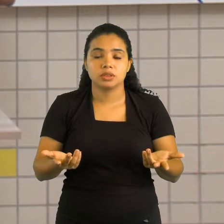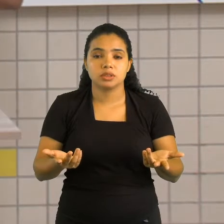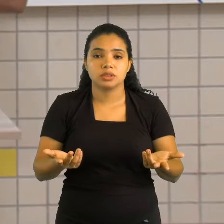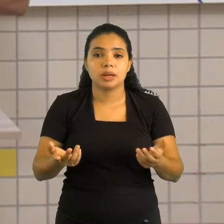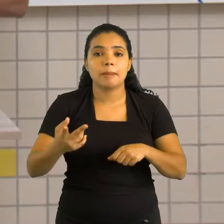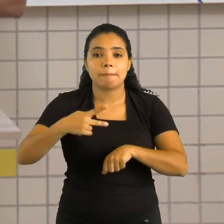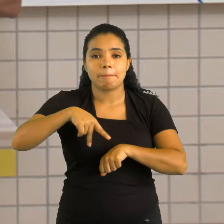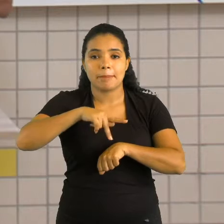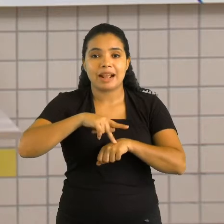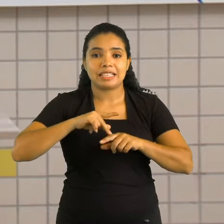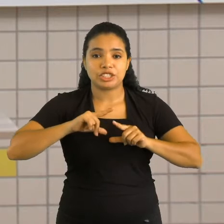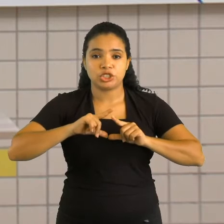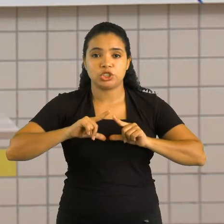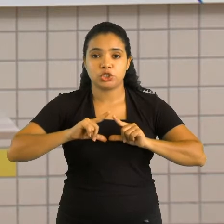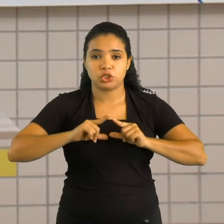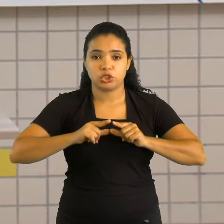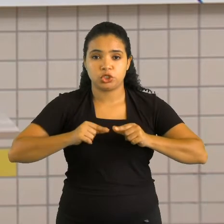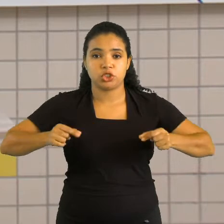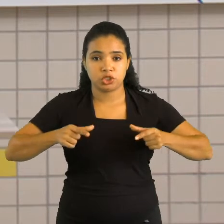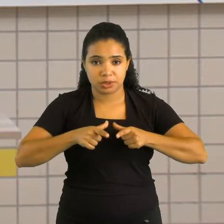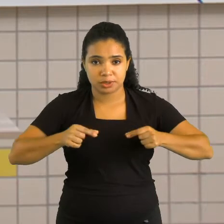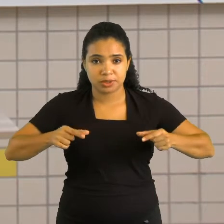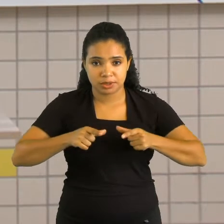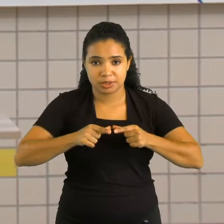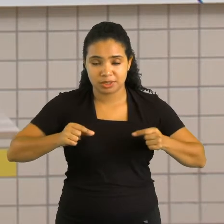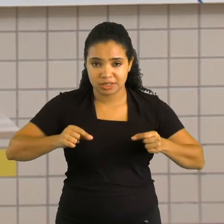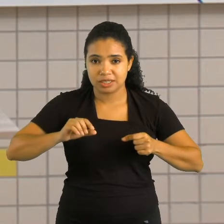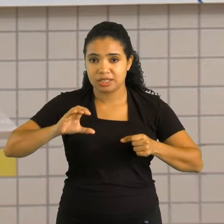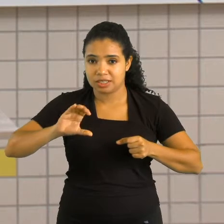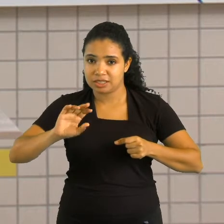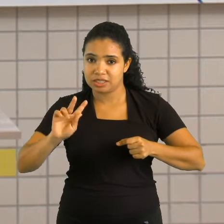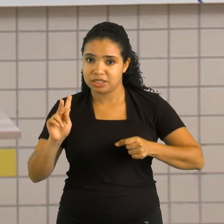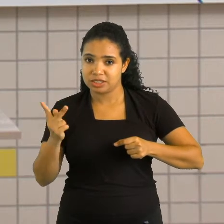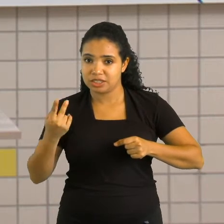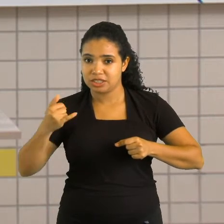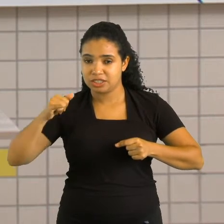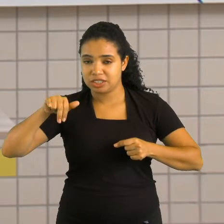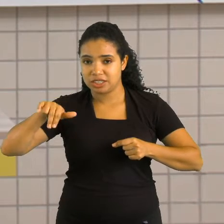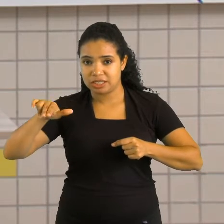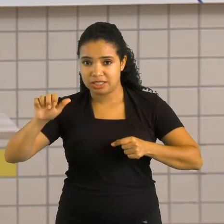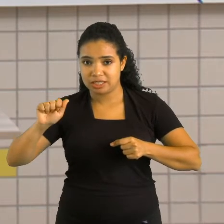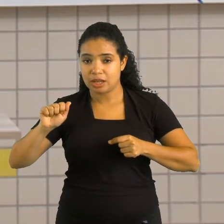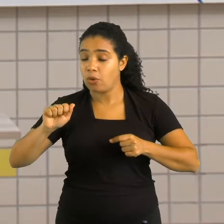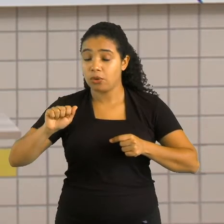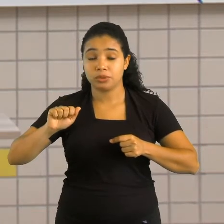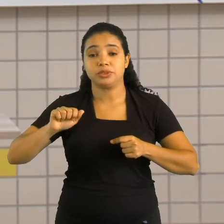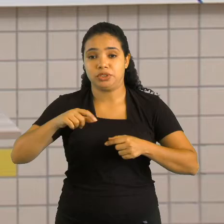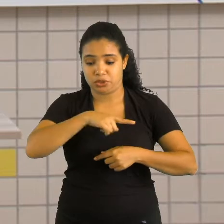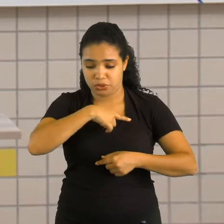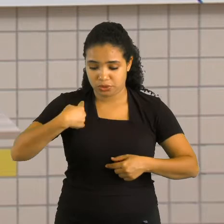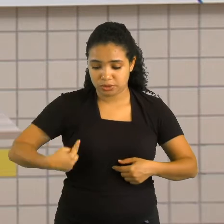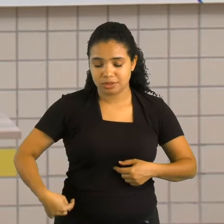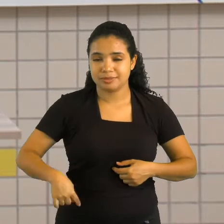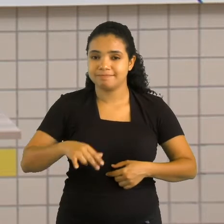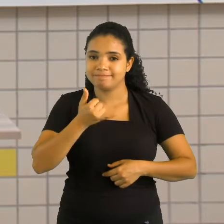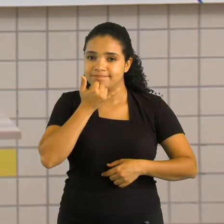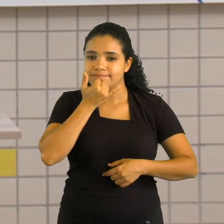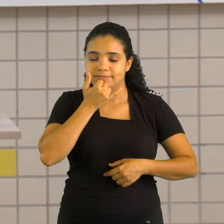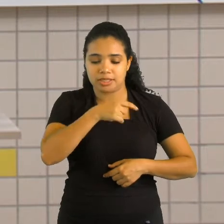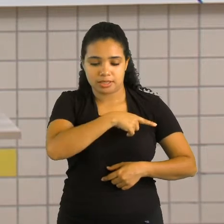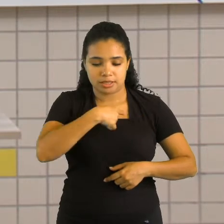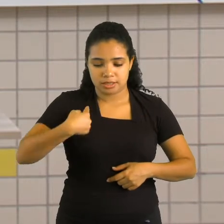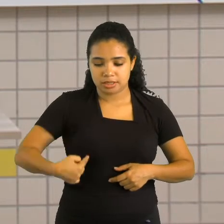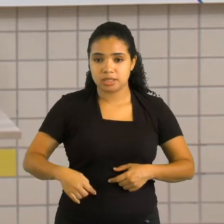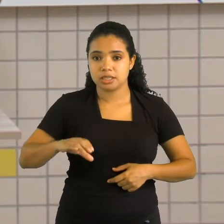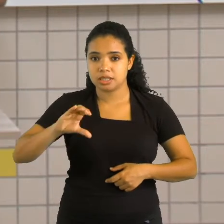Na China. Muito bem, vocês são inteligentes. Na China. Só que ele veio aqui, o